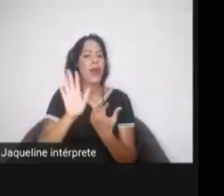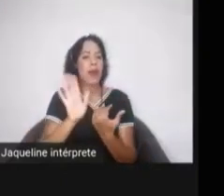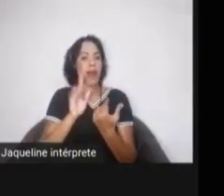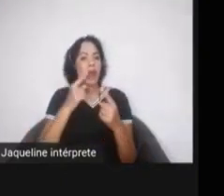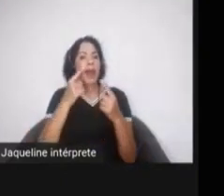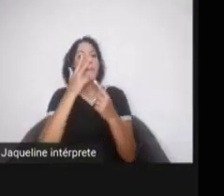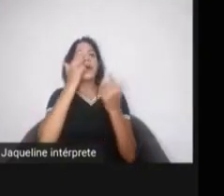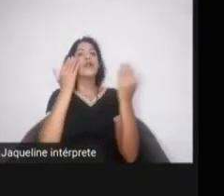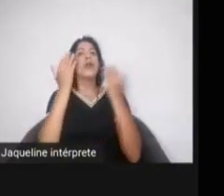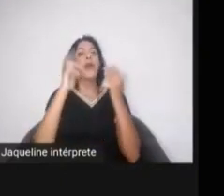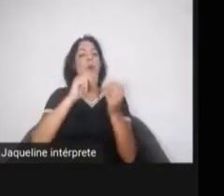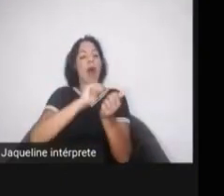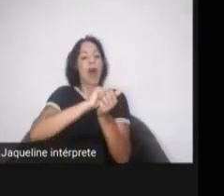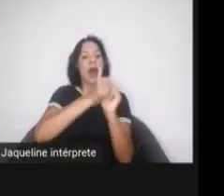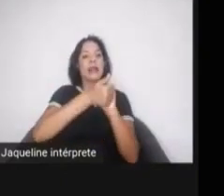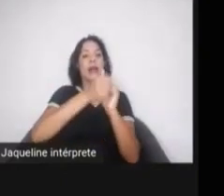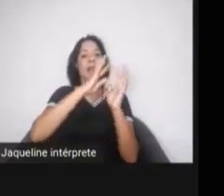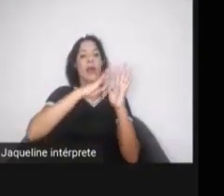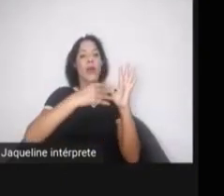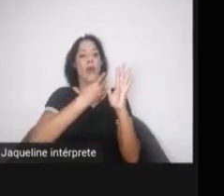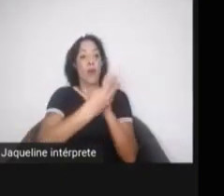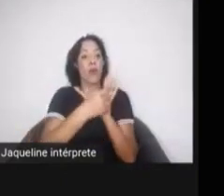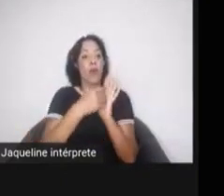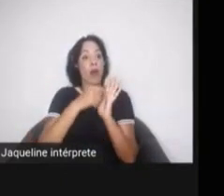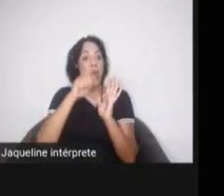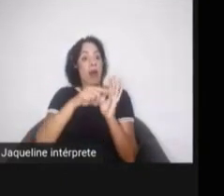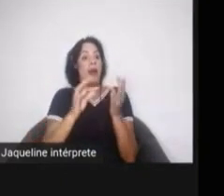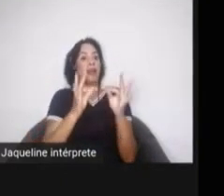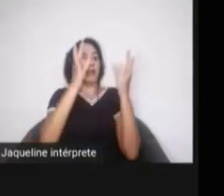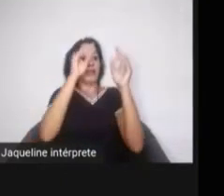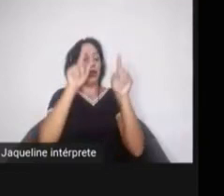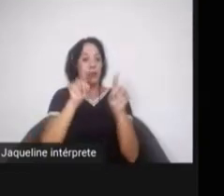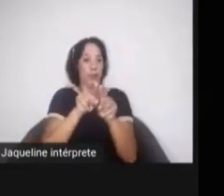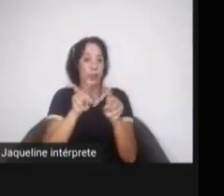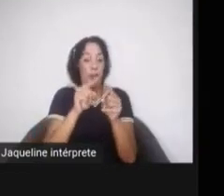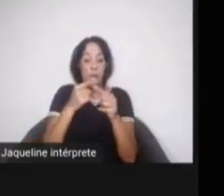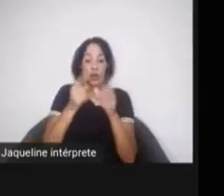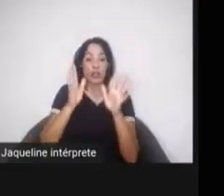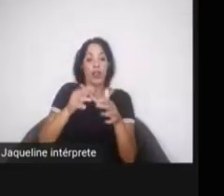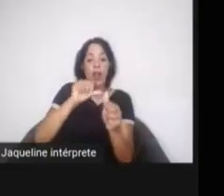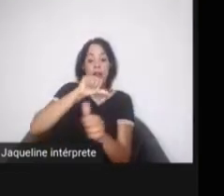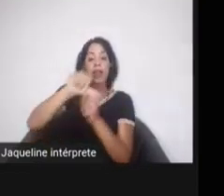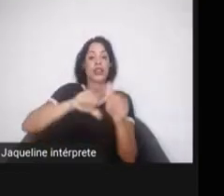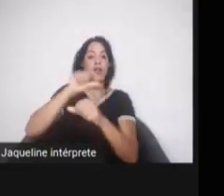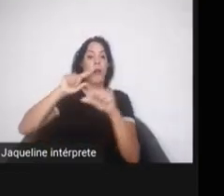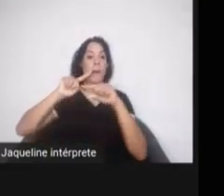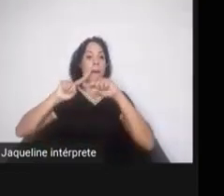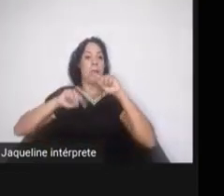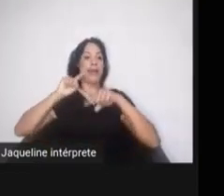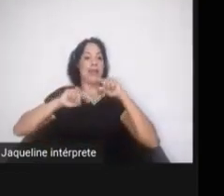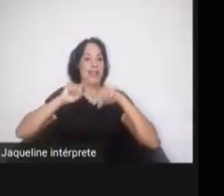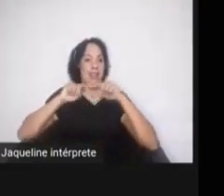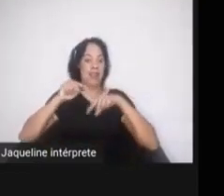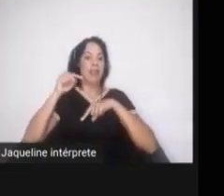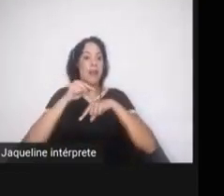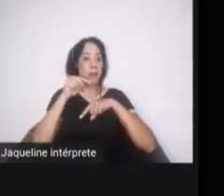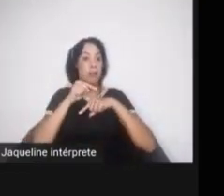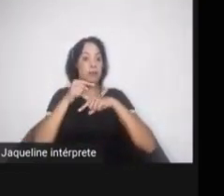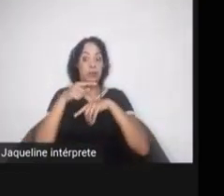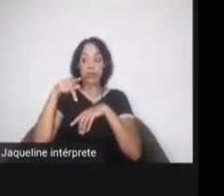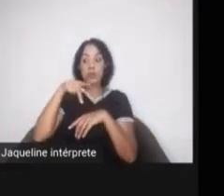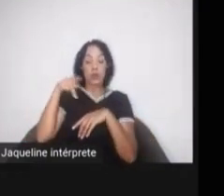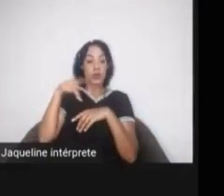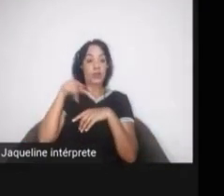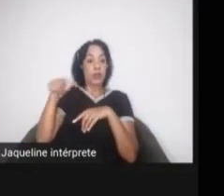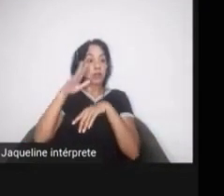pequeno porte, né? Então, essa transformação de materiais tecnológicos que o professor vai construir